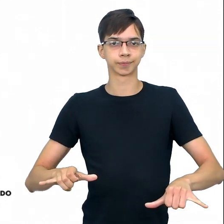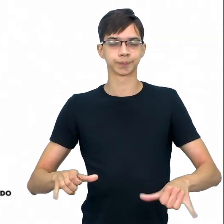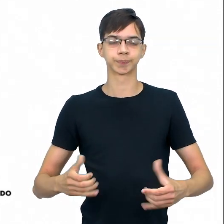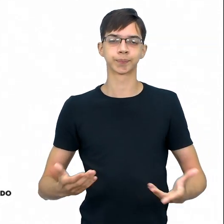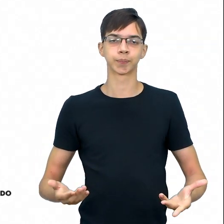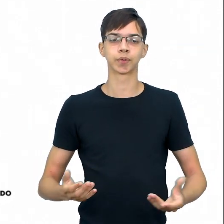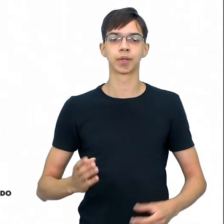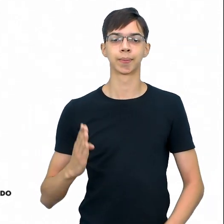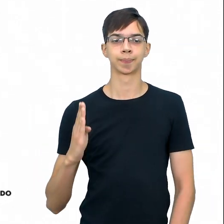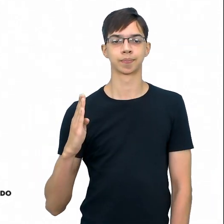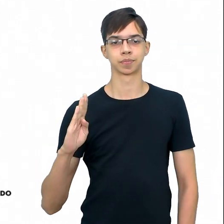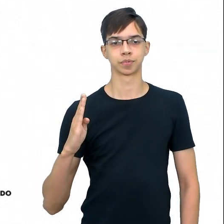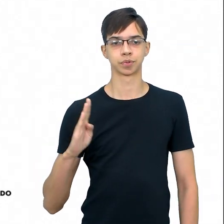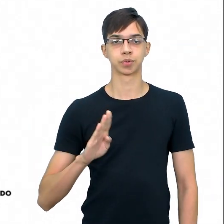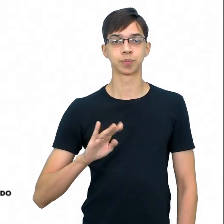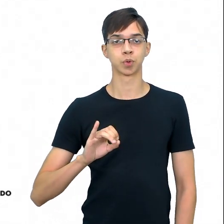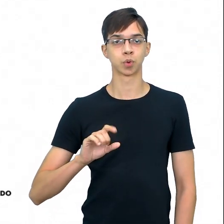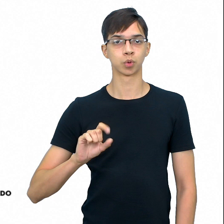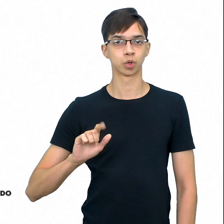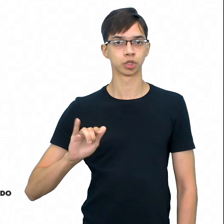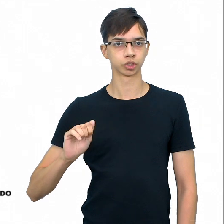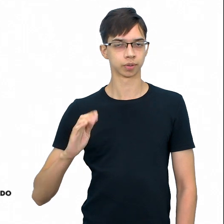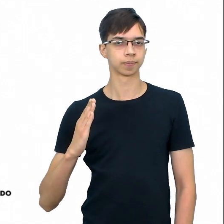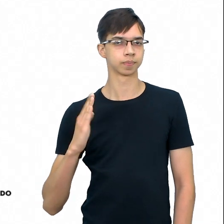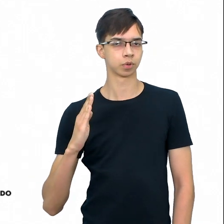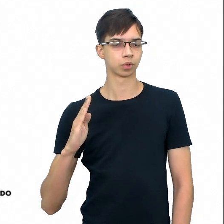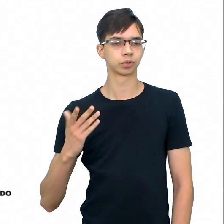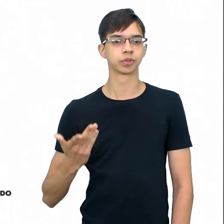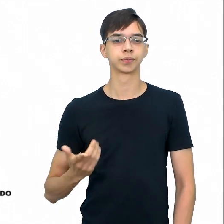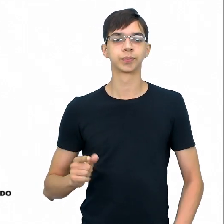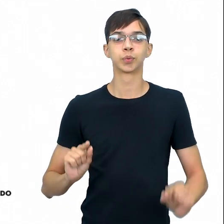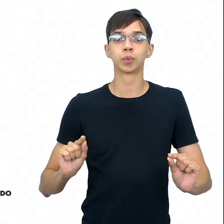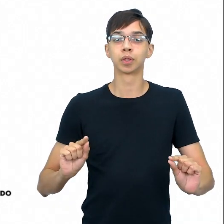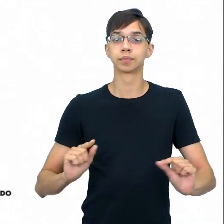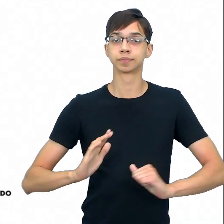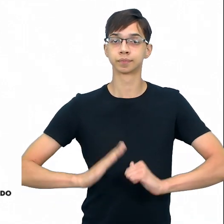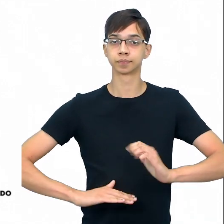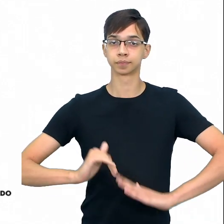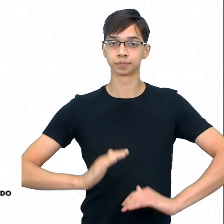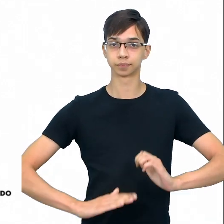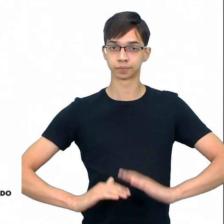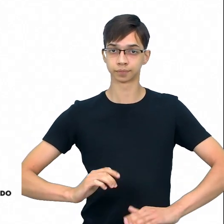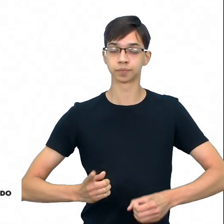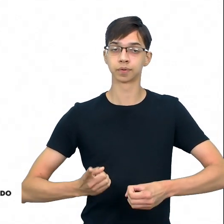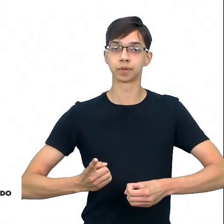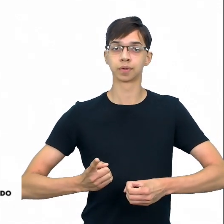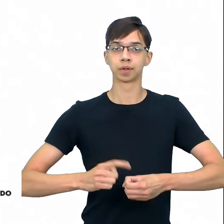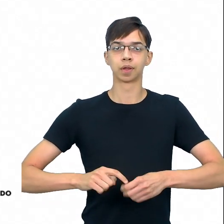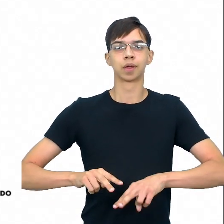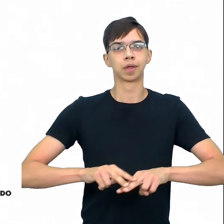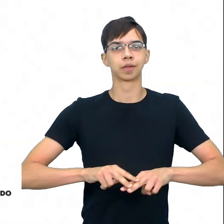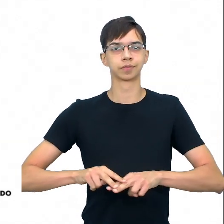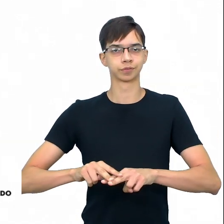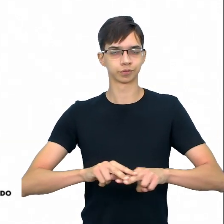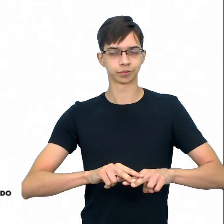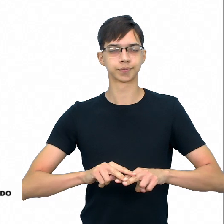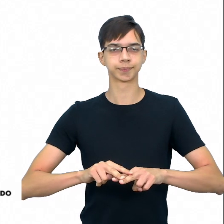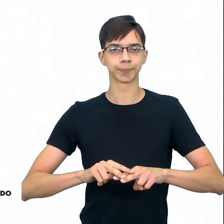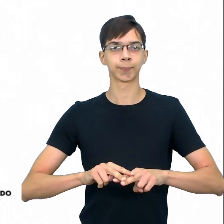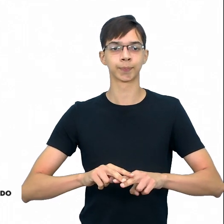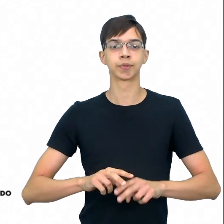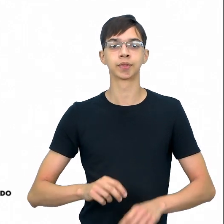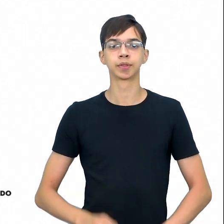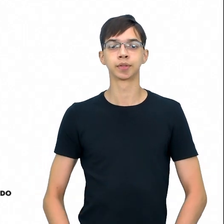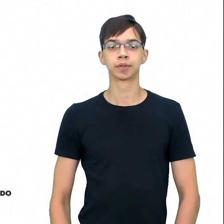da biologia, nós reservamos uma habilidade de retomada que está prevista para a terceira série, né, para